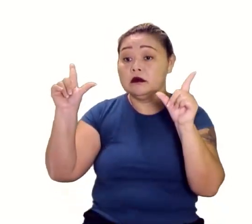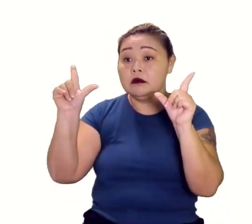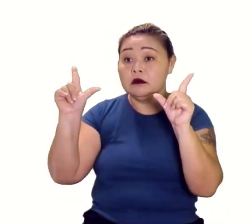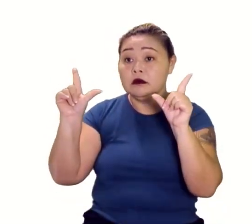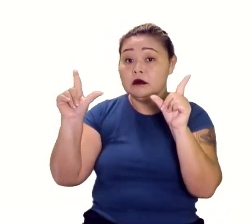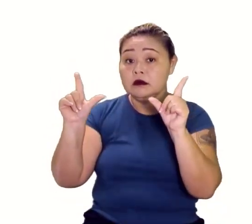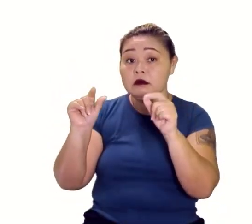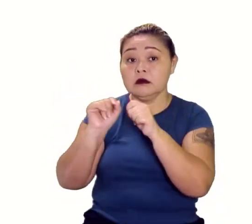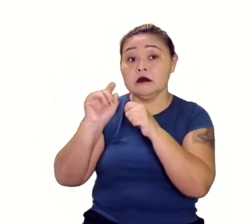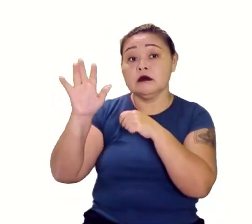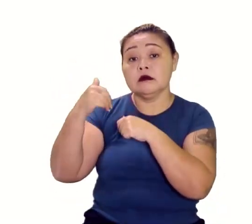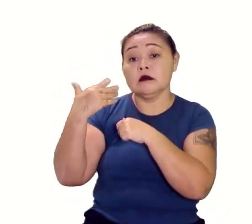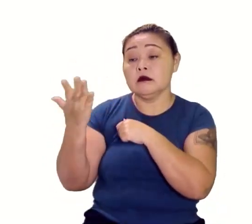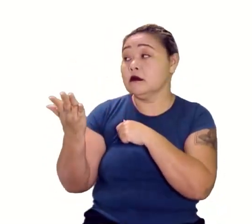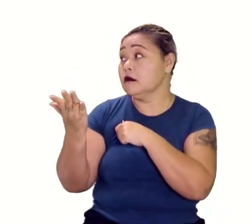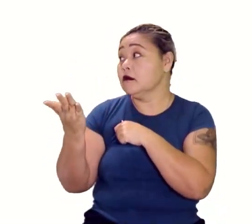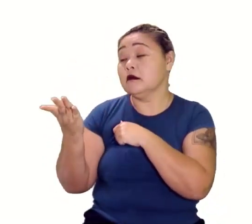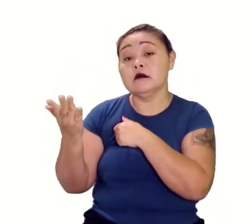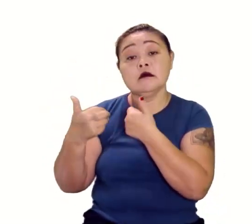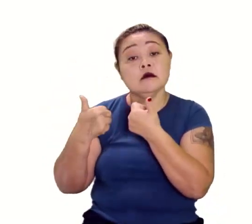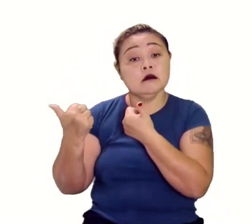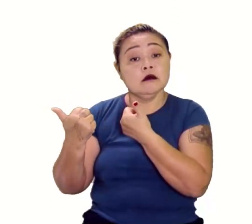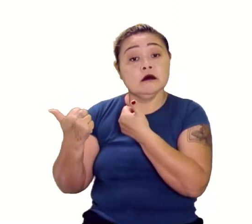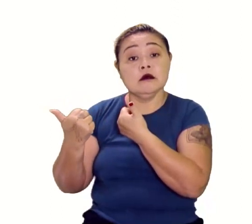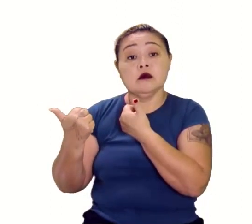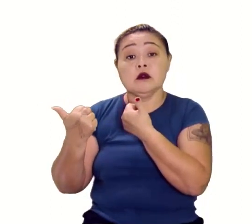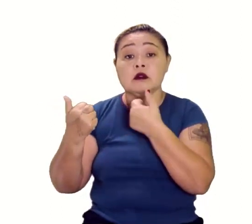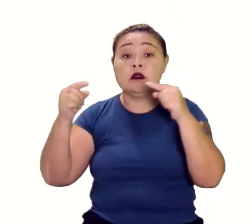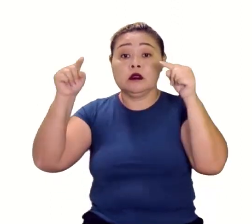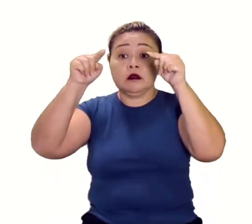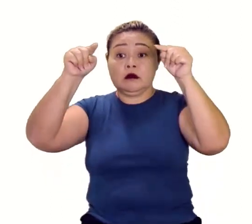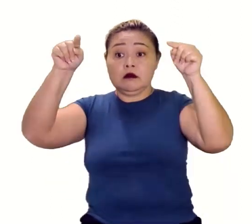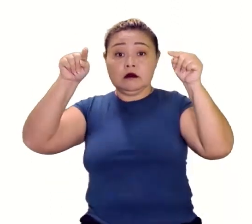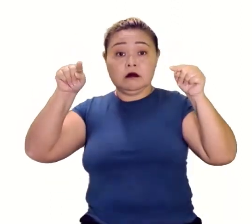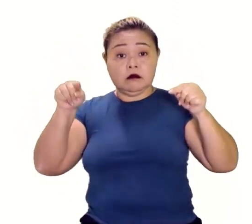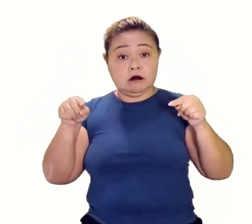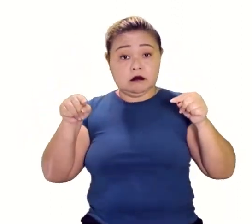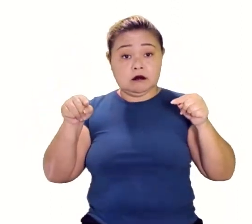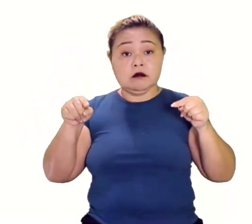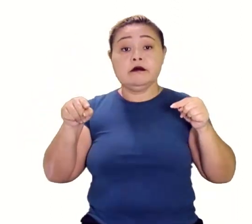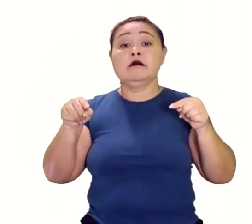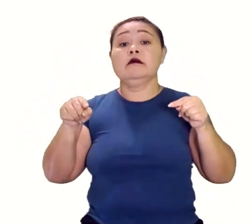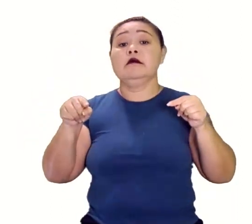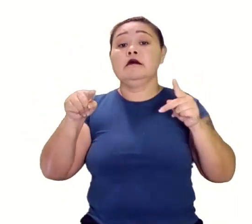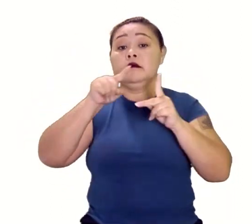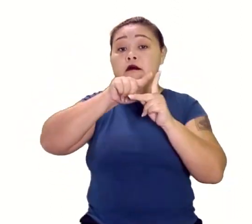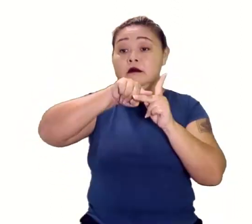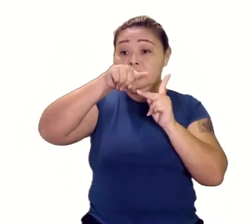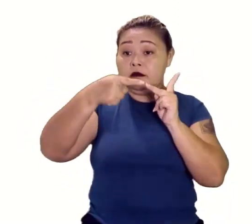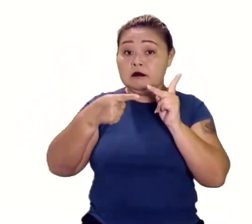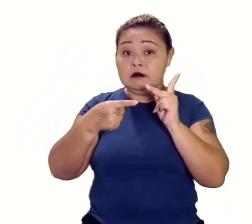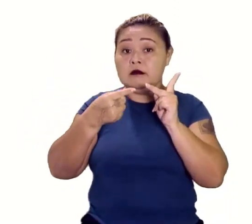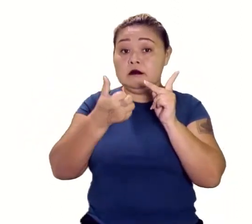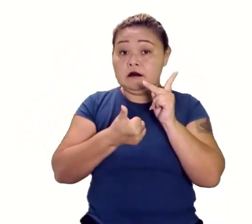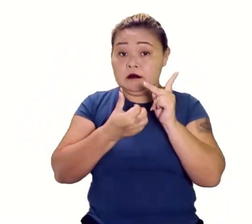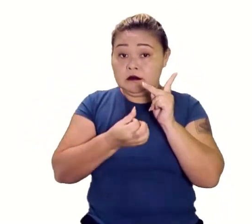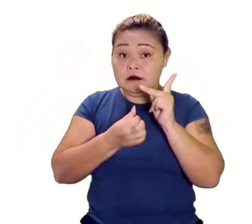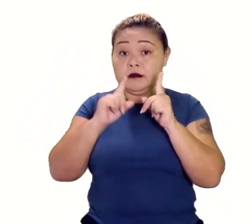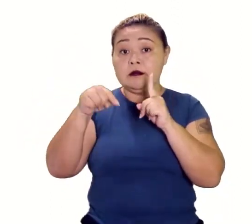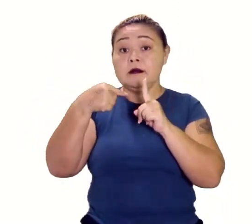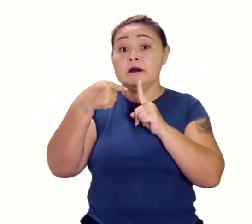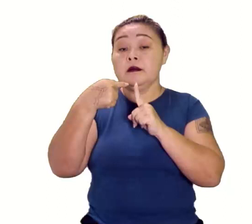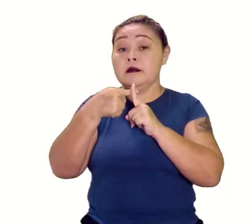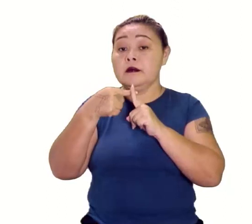Simplificando a expressão. Beleza. Aí temos ali um colchete, aí dentro do colchete, raiz quadrada de